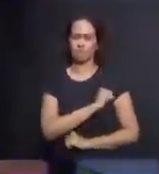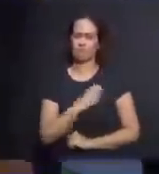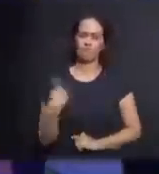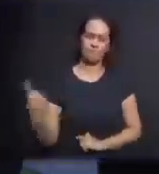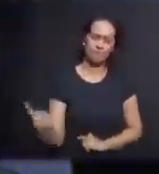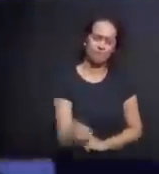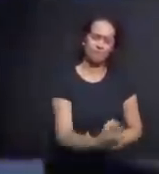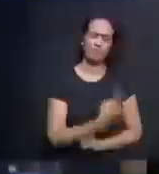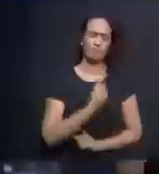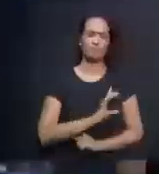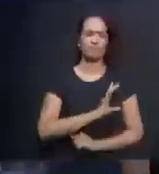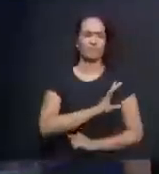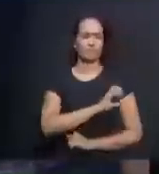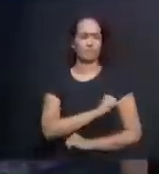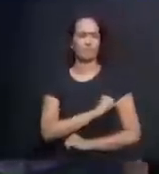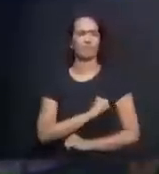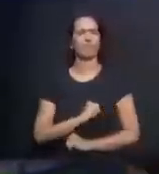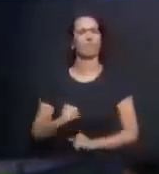Nós te amamos.